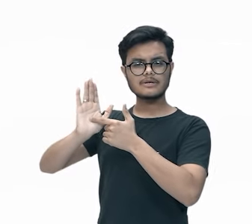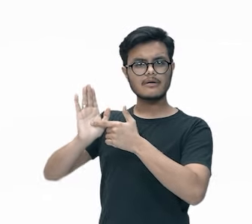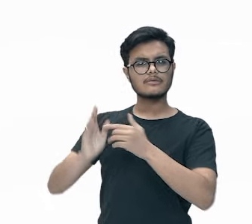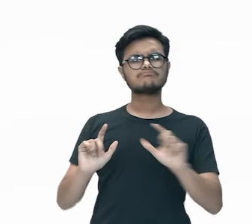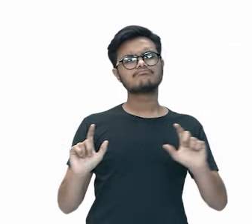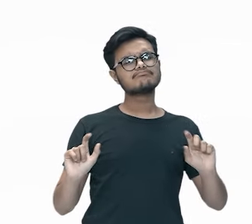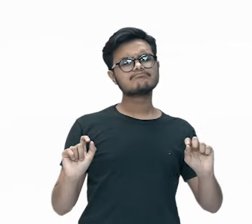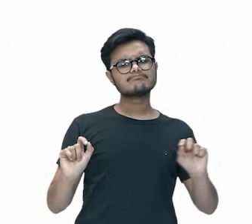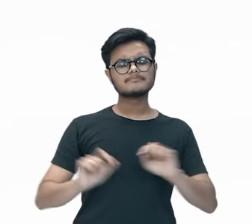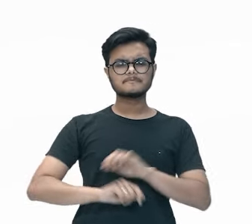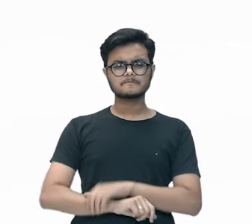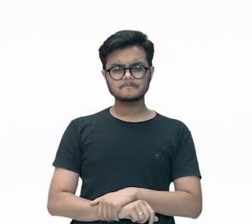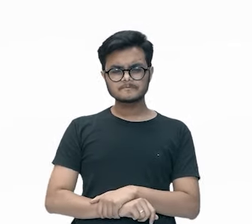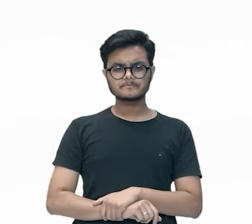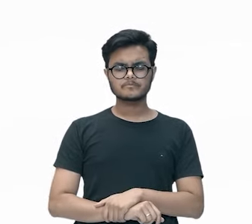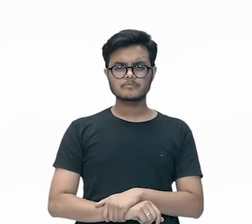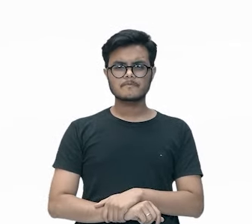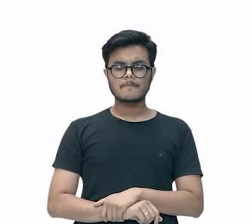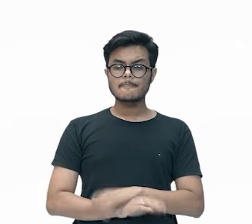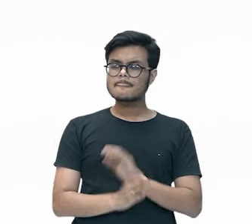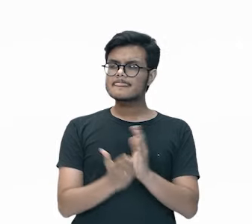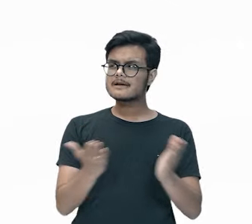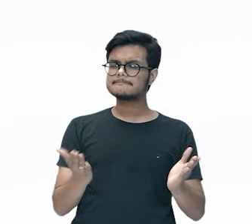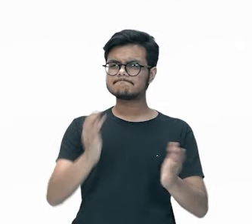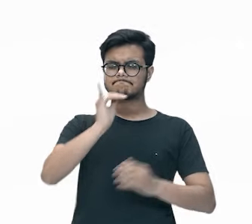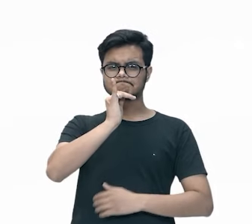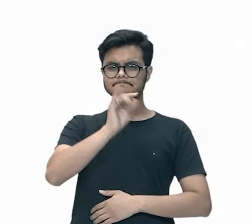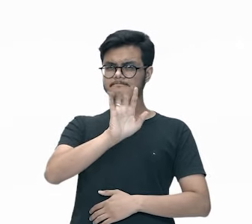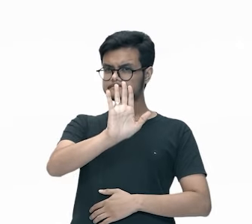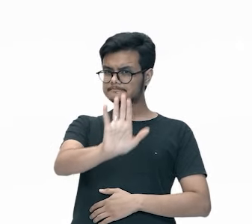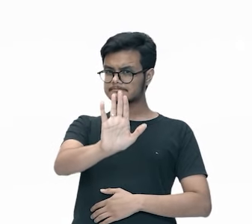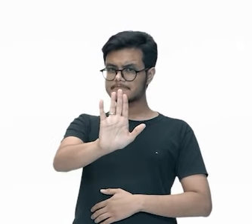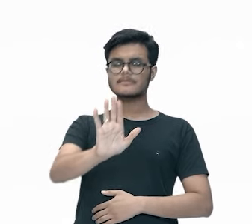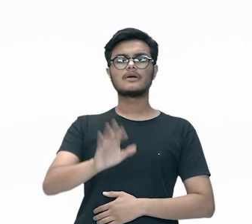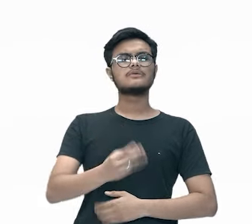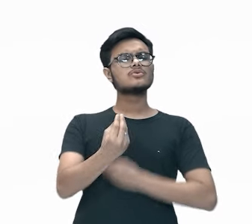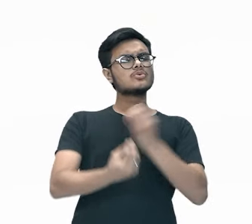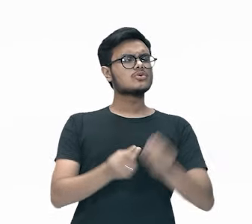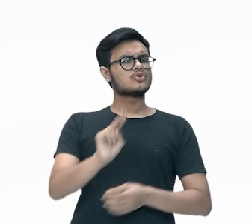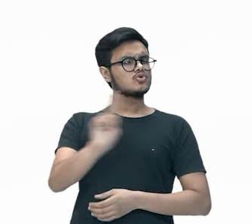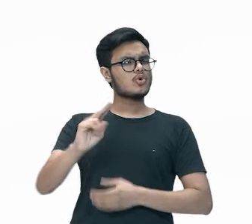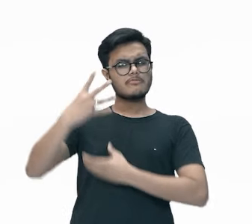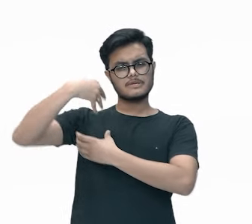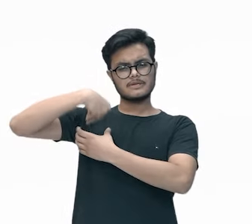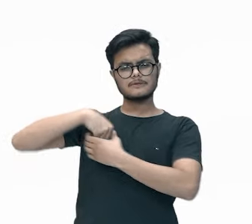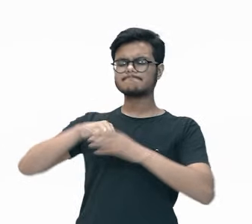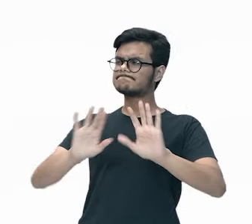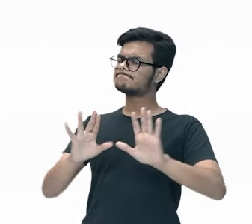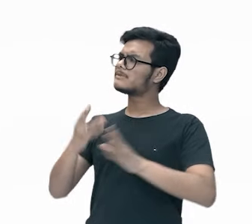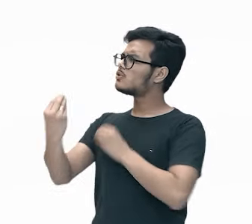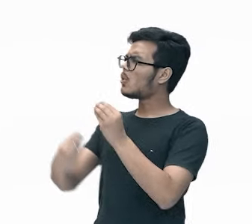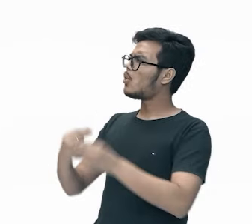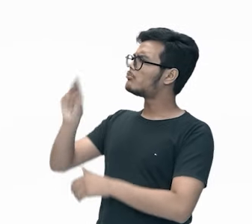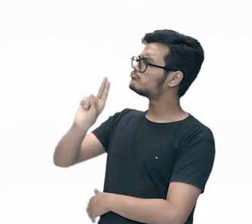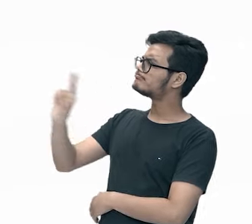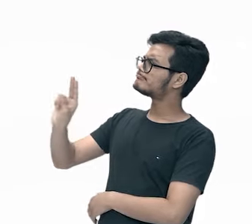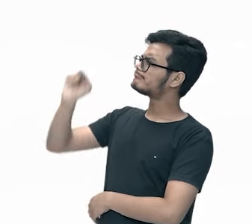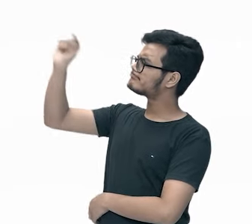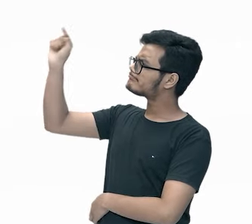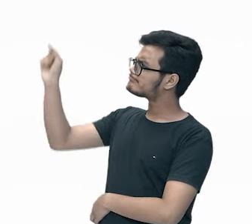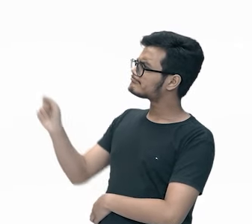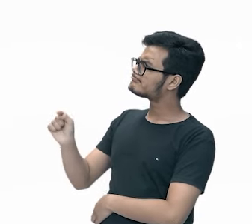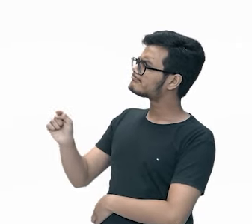E aí, gente, para que você consiga fazer essa classificação, para que a gente consiga fazer essa